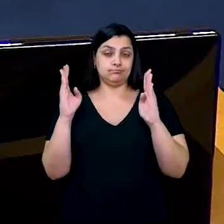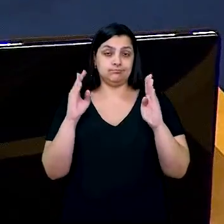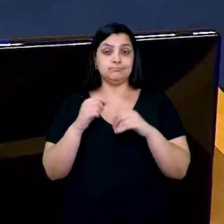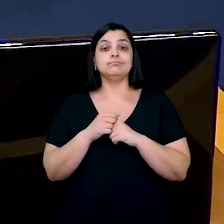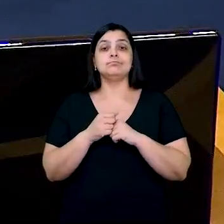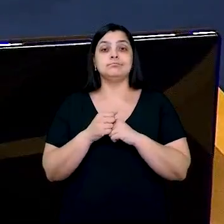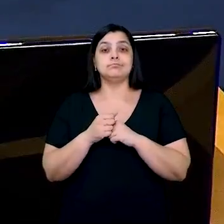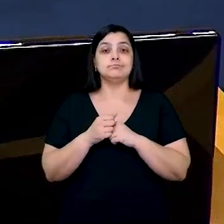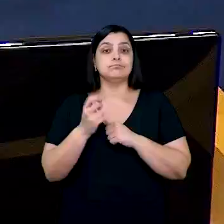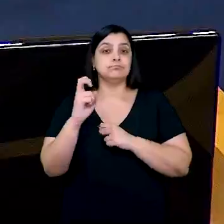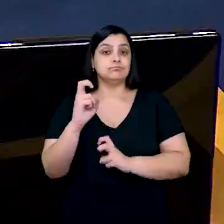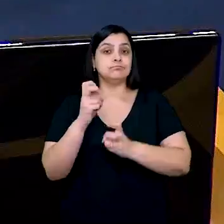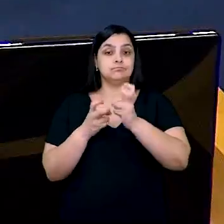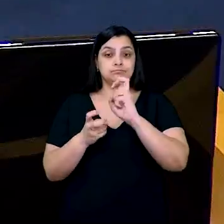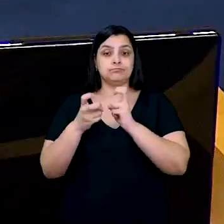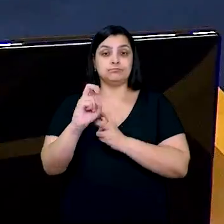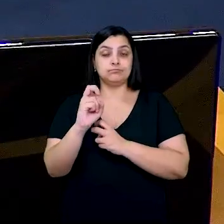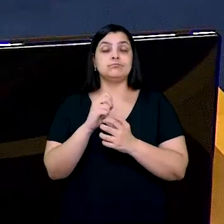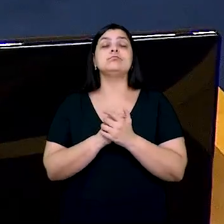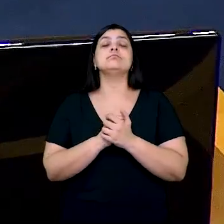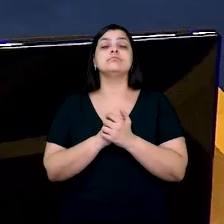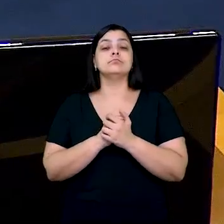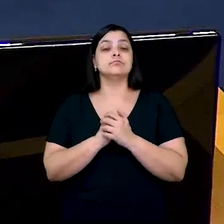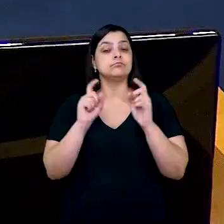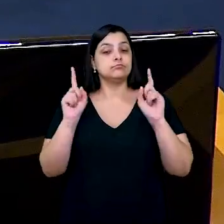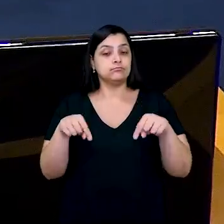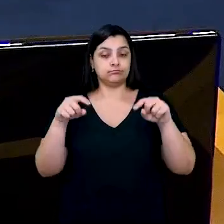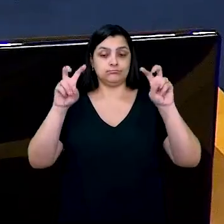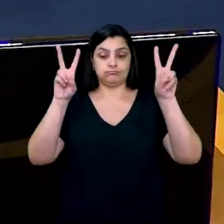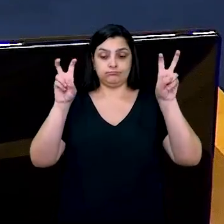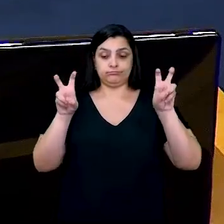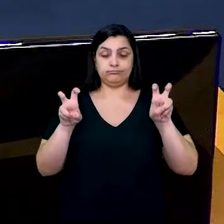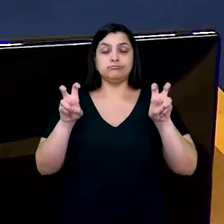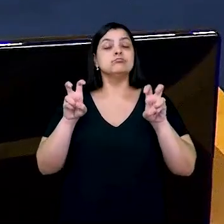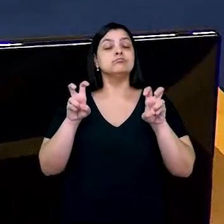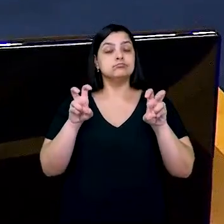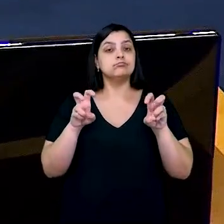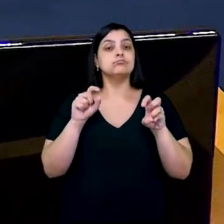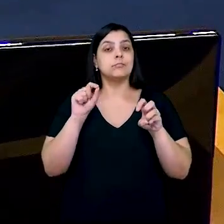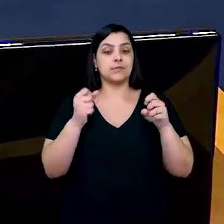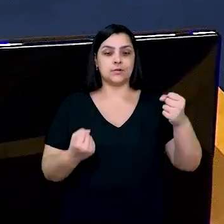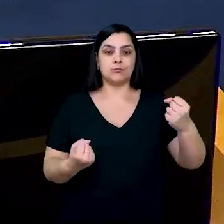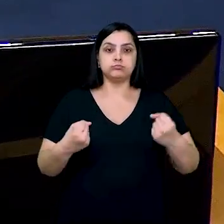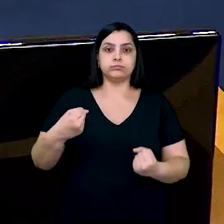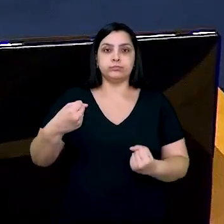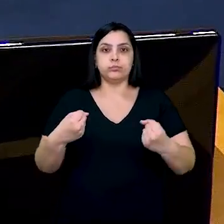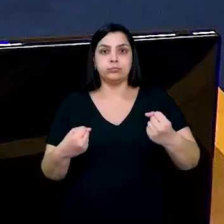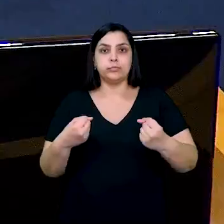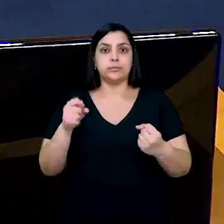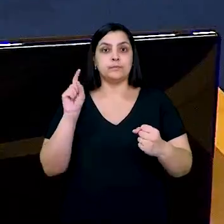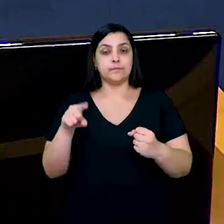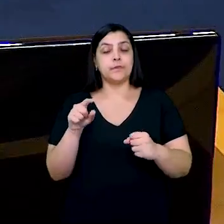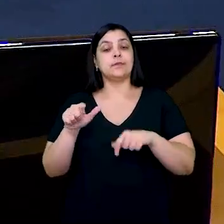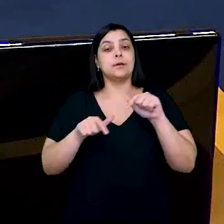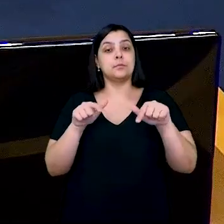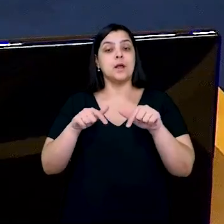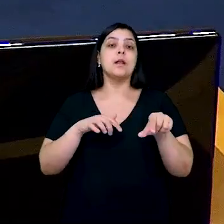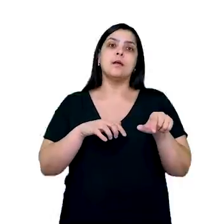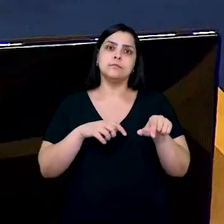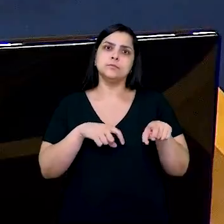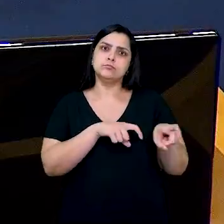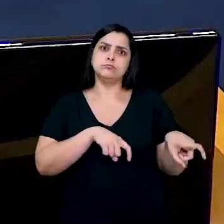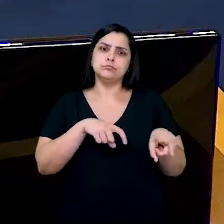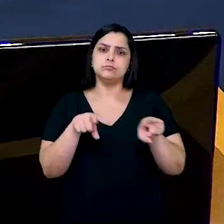uma quinquenal, mas que no caso se trata de empregado tratorista que prestava serviço no campo